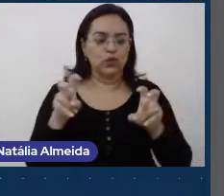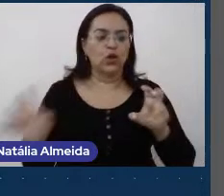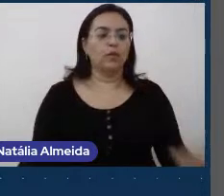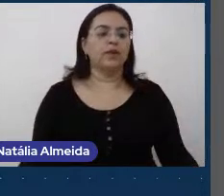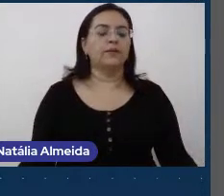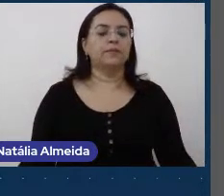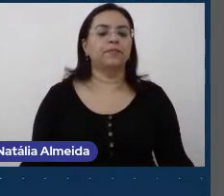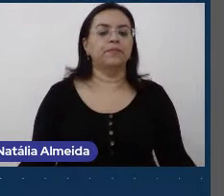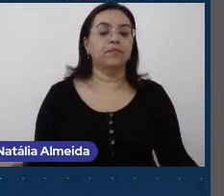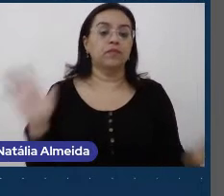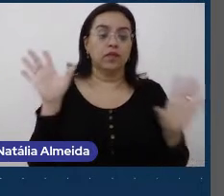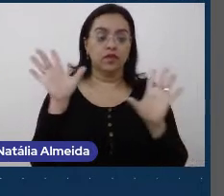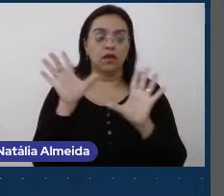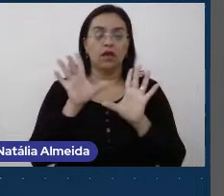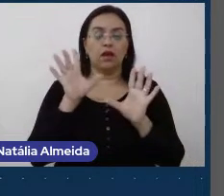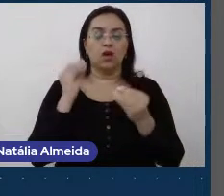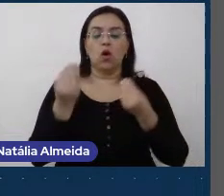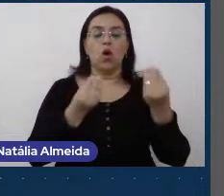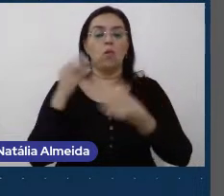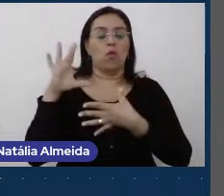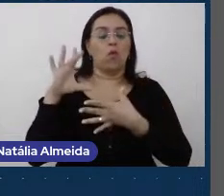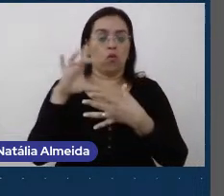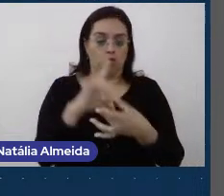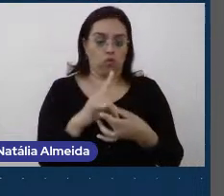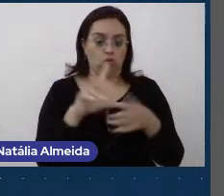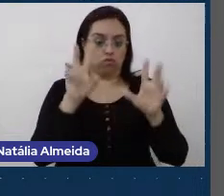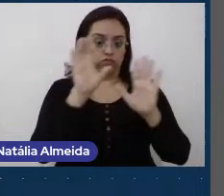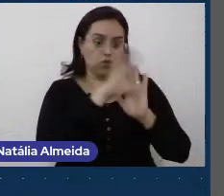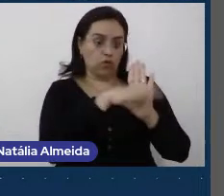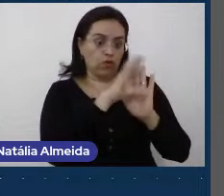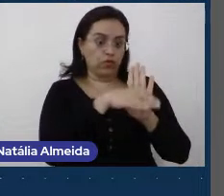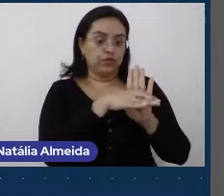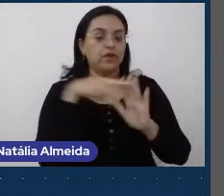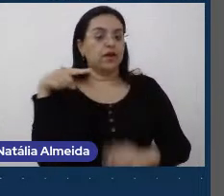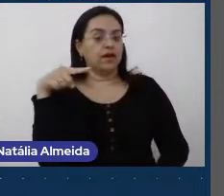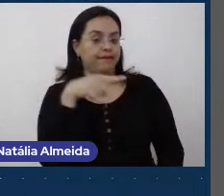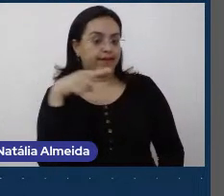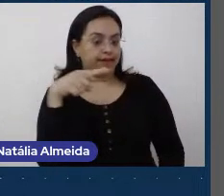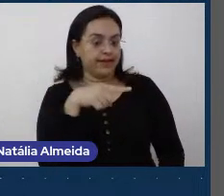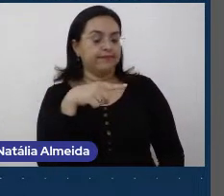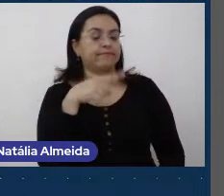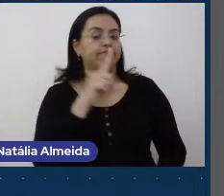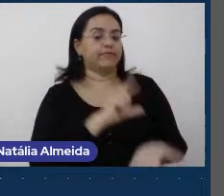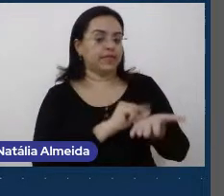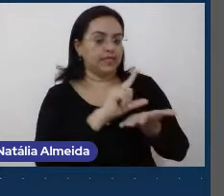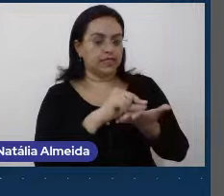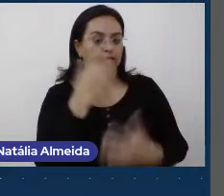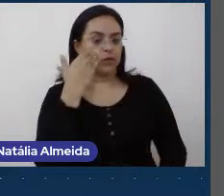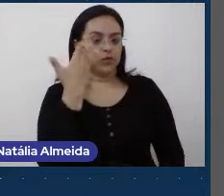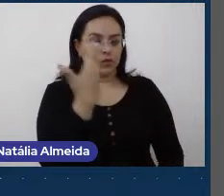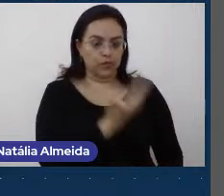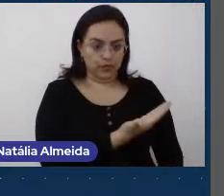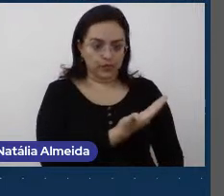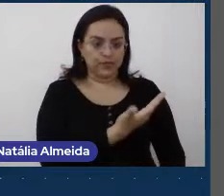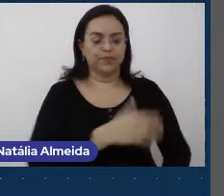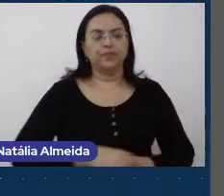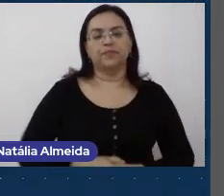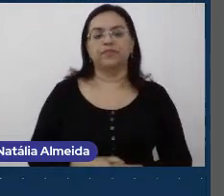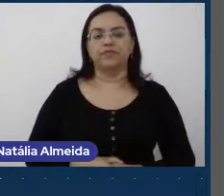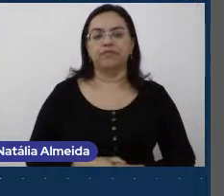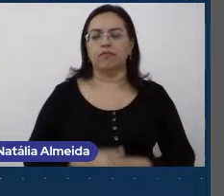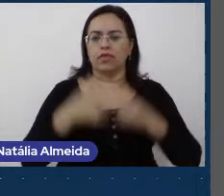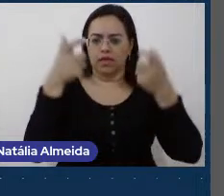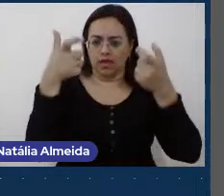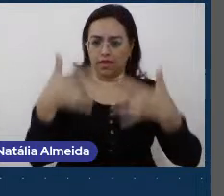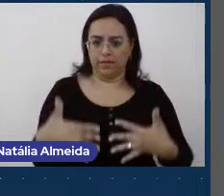o conteúdo que eu vou apresentar aqui para vocês hoje, ele é proveniente desse artigo que está publicado. Como a Joana falou,